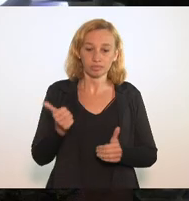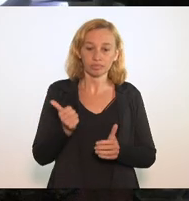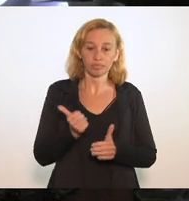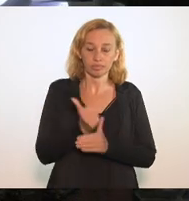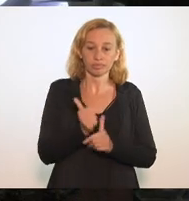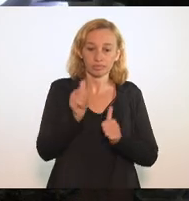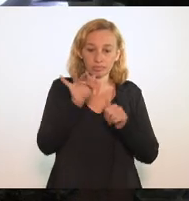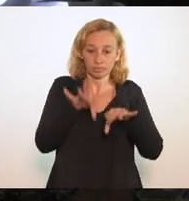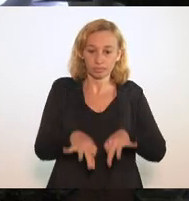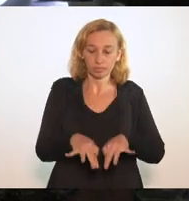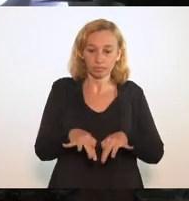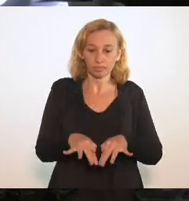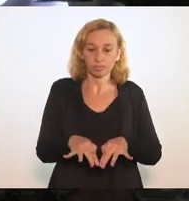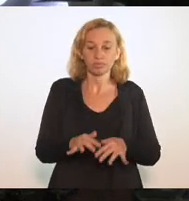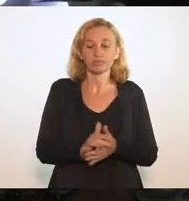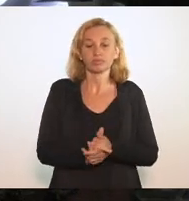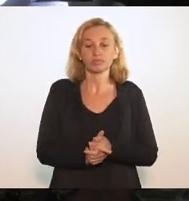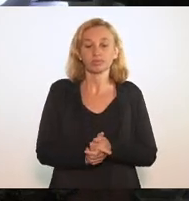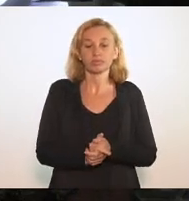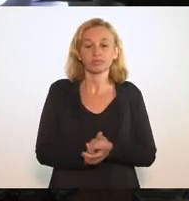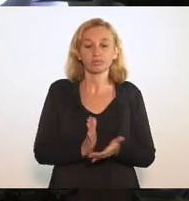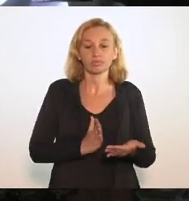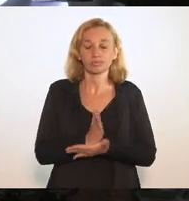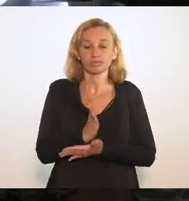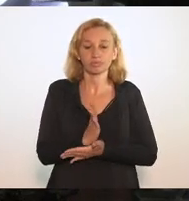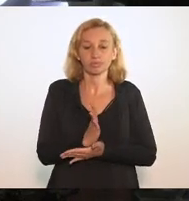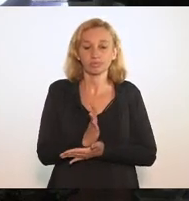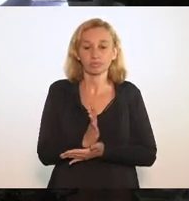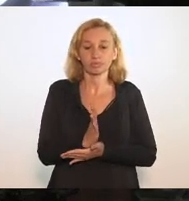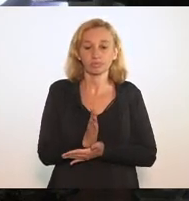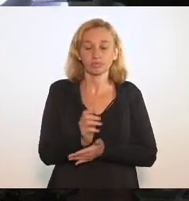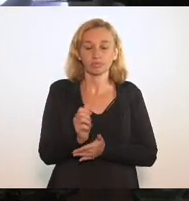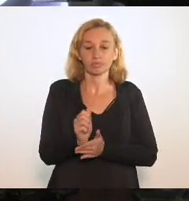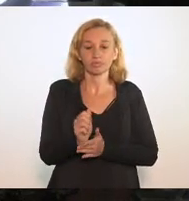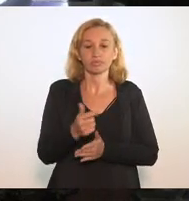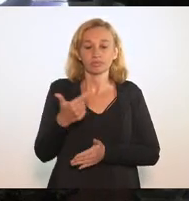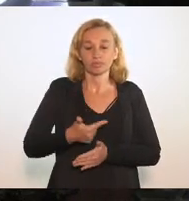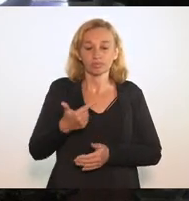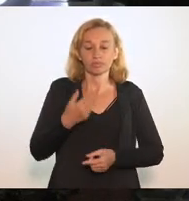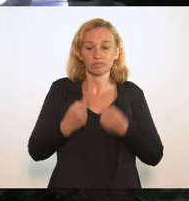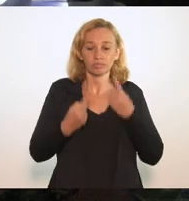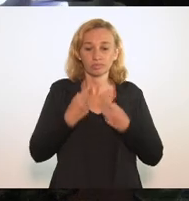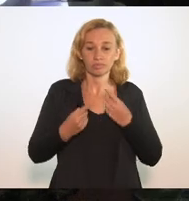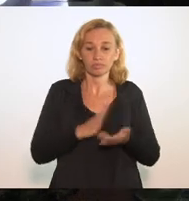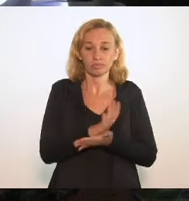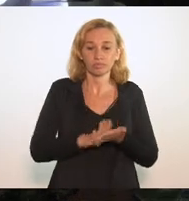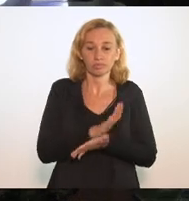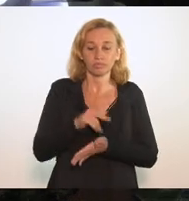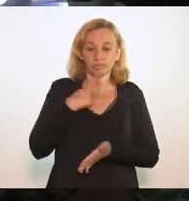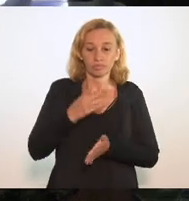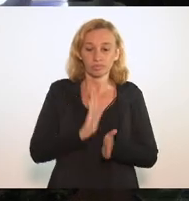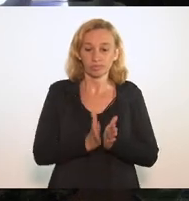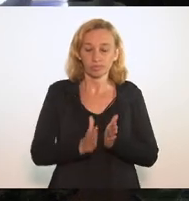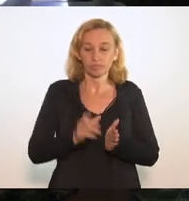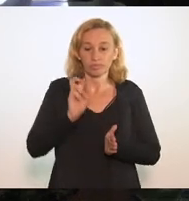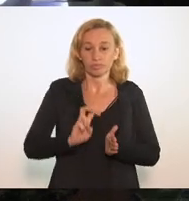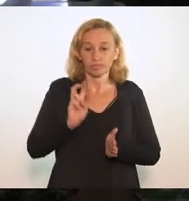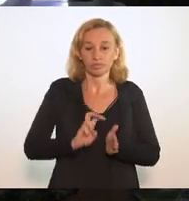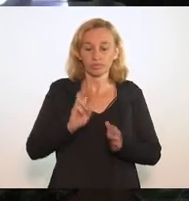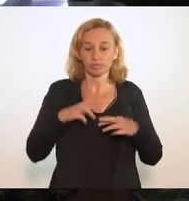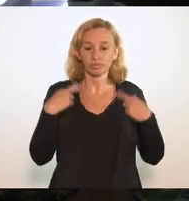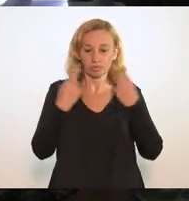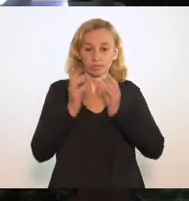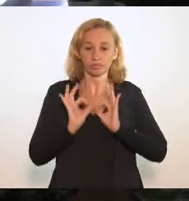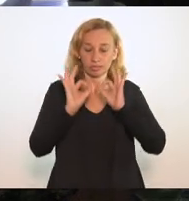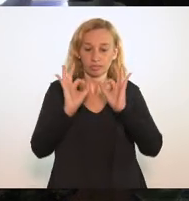substitutivo. Se os que aprovam permaneçam como estão aprovados, vai à redação do vencido para a segunda discussão. Nada mais havendo a tratar na quinta sessão extraordinária, a